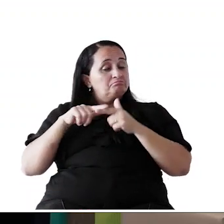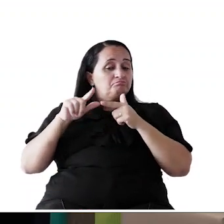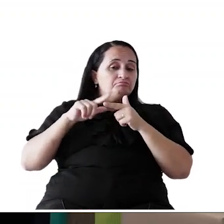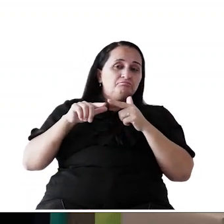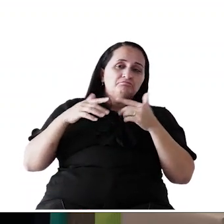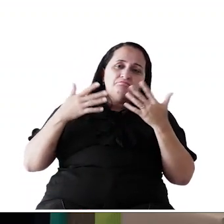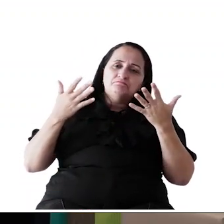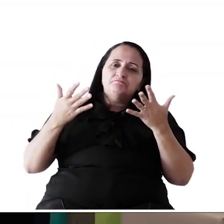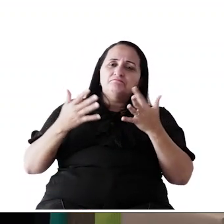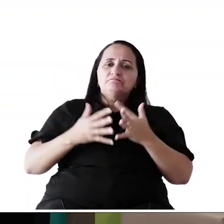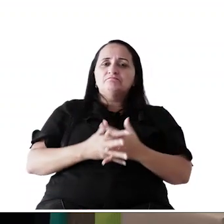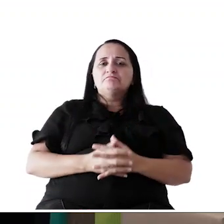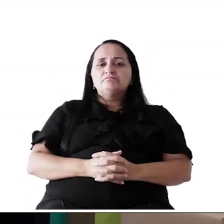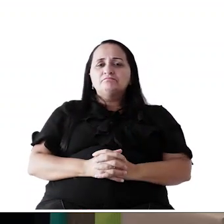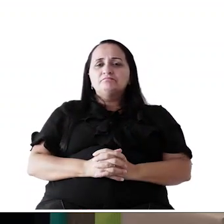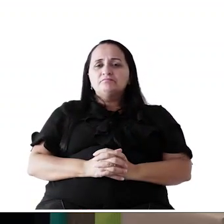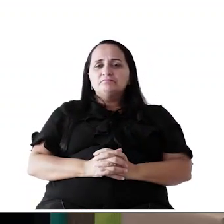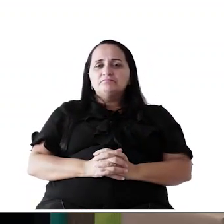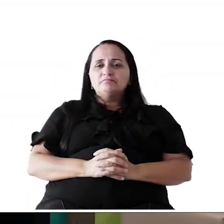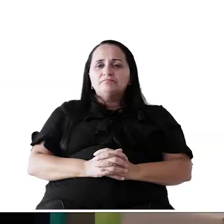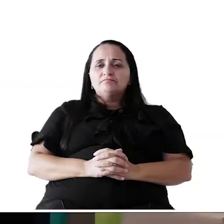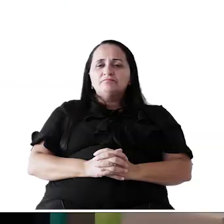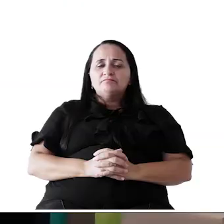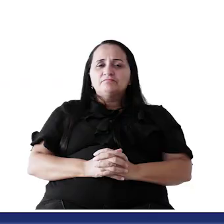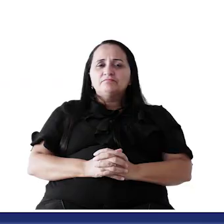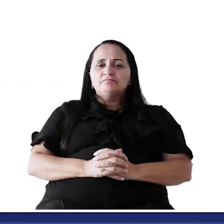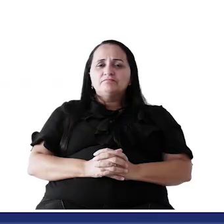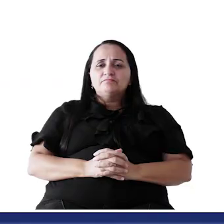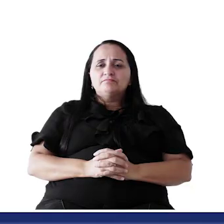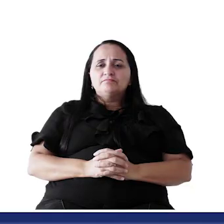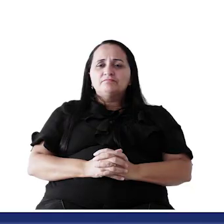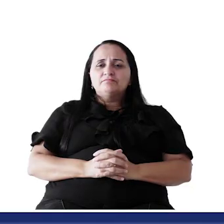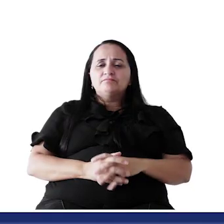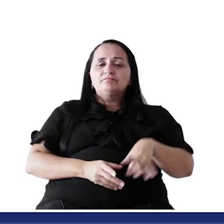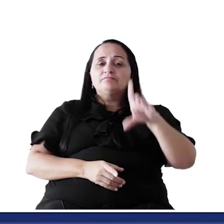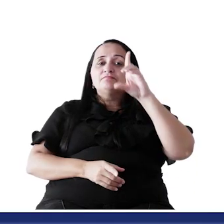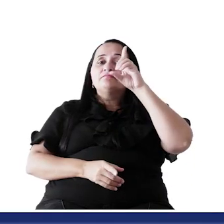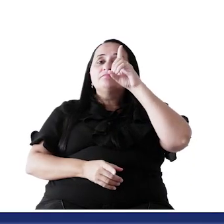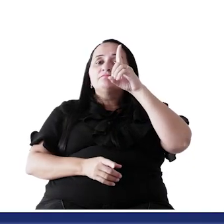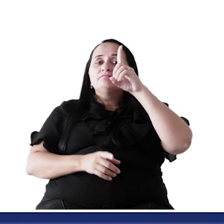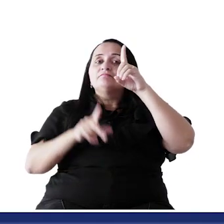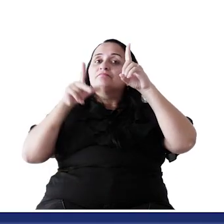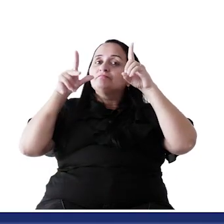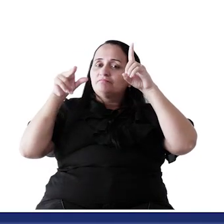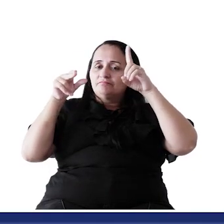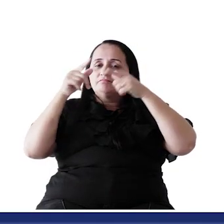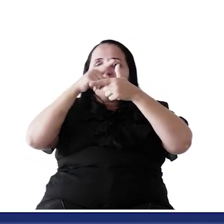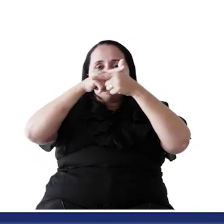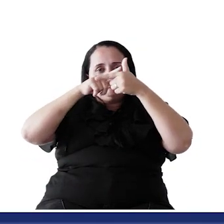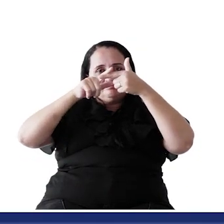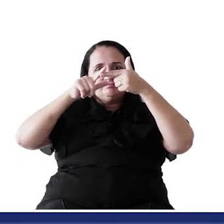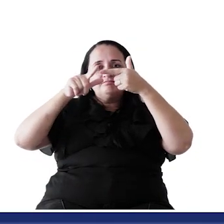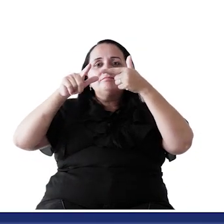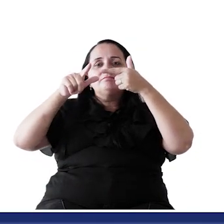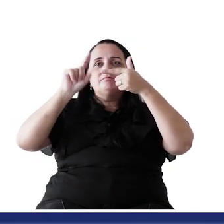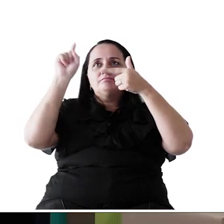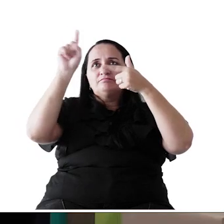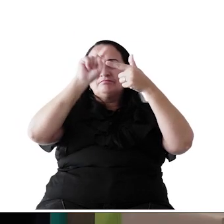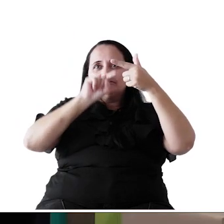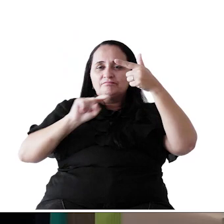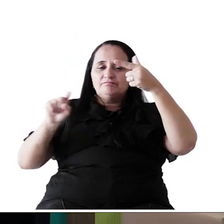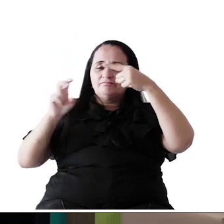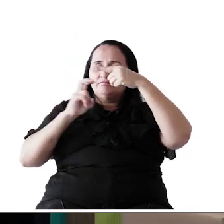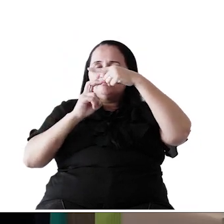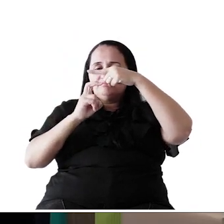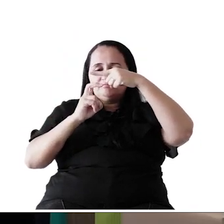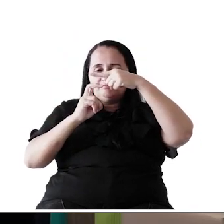problema? Vamos conferir a nossa resposta? Letra D é a mesma divisão da figura da letra C.